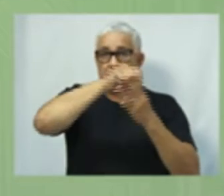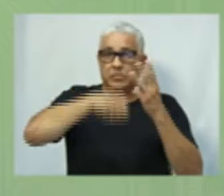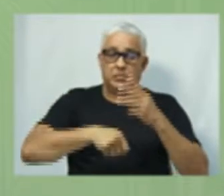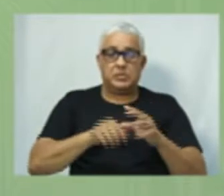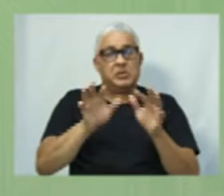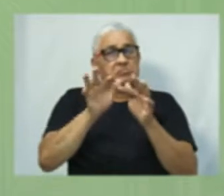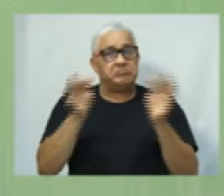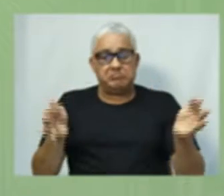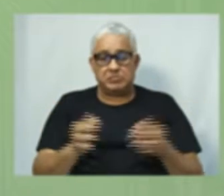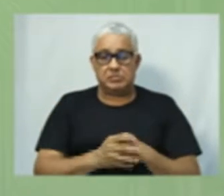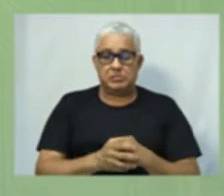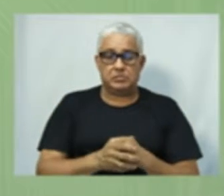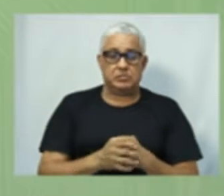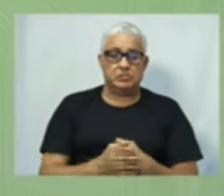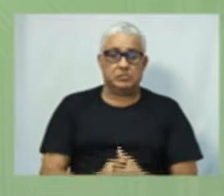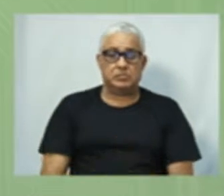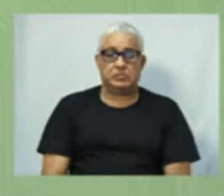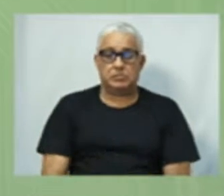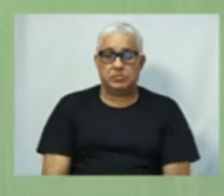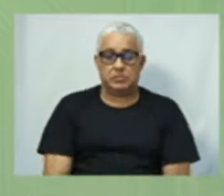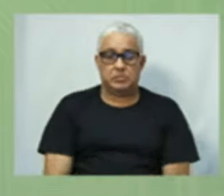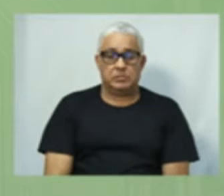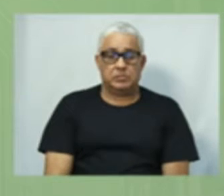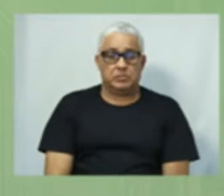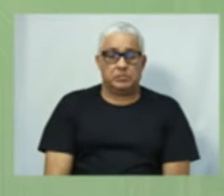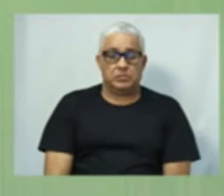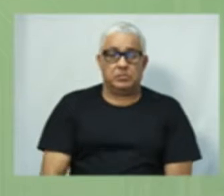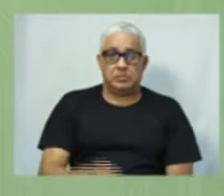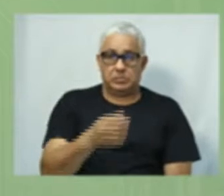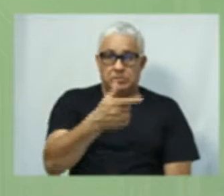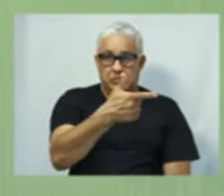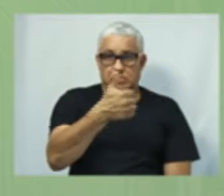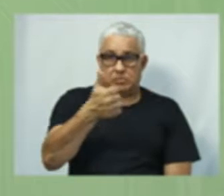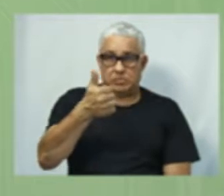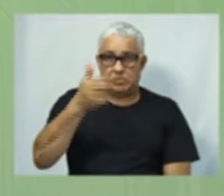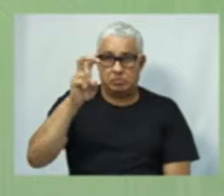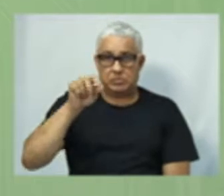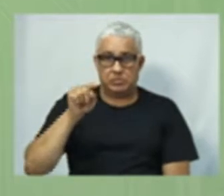ó. Valor total do semestre vezes